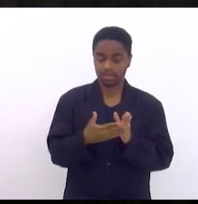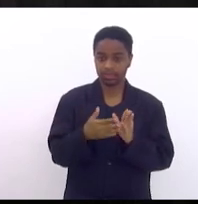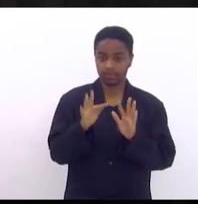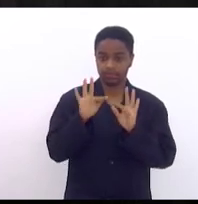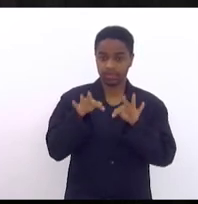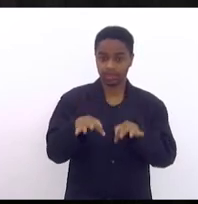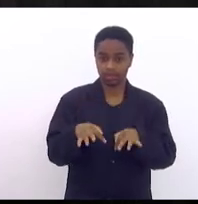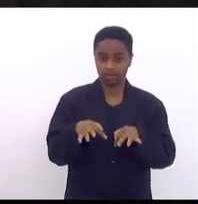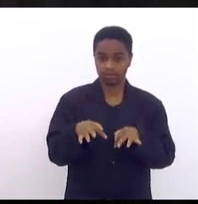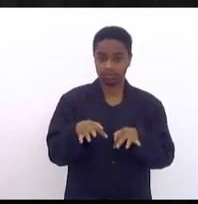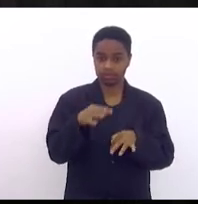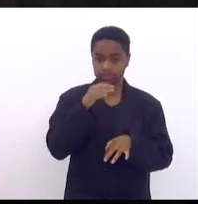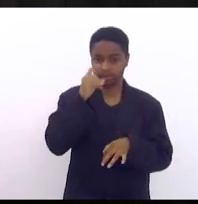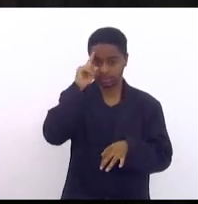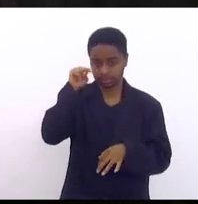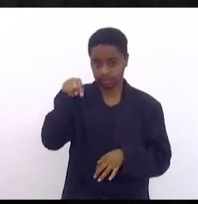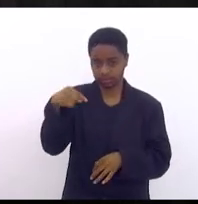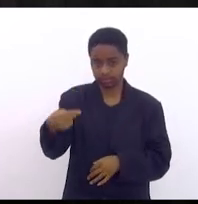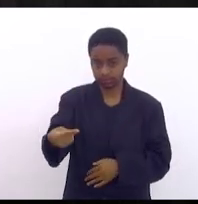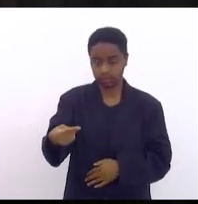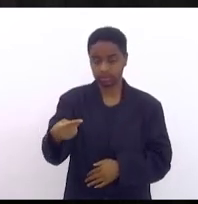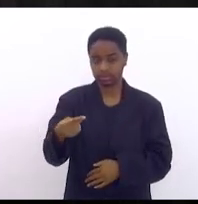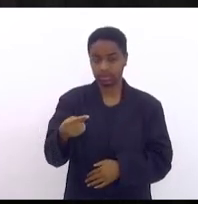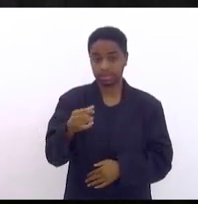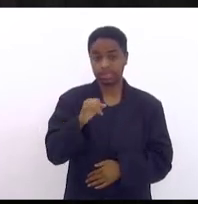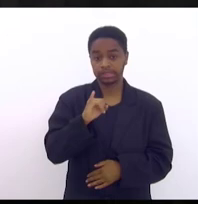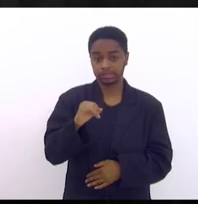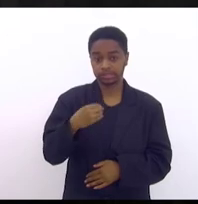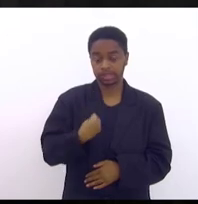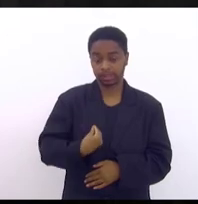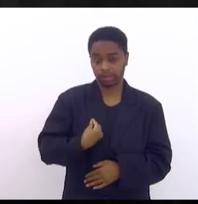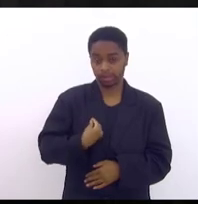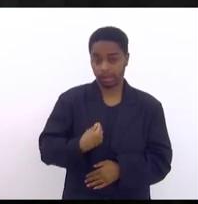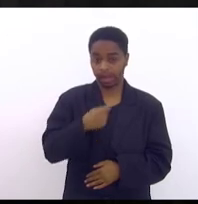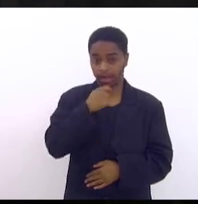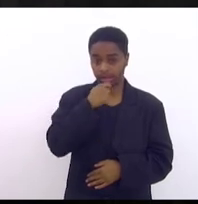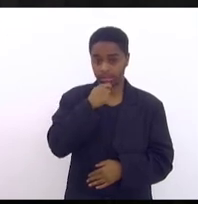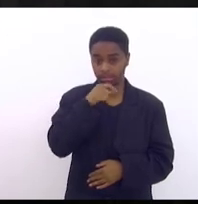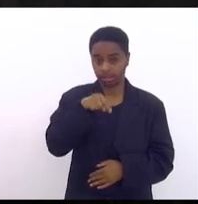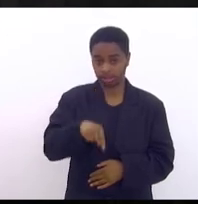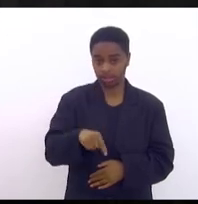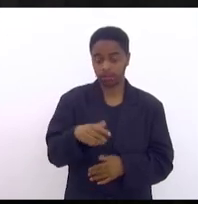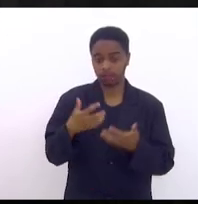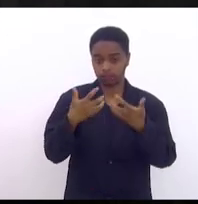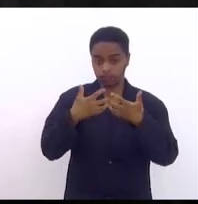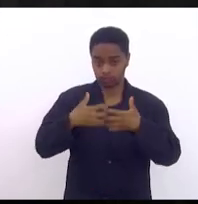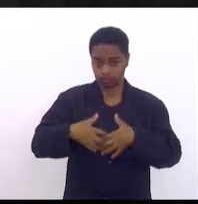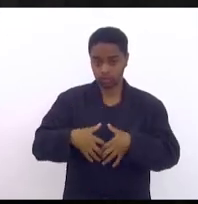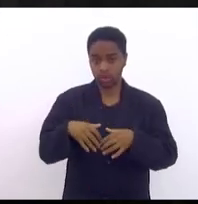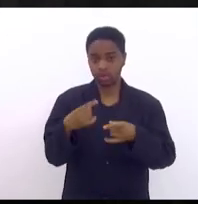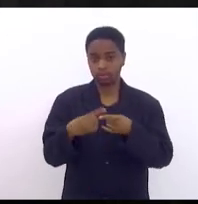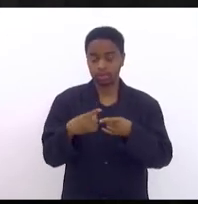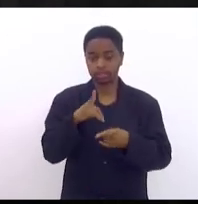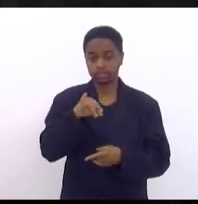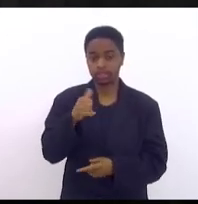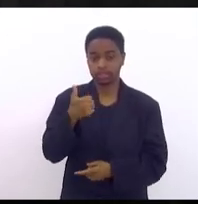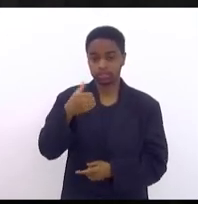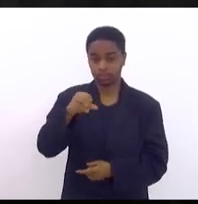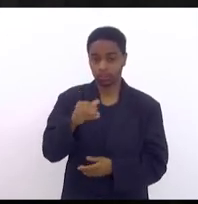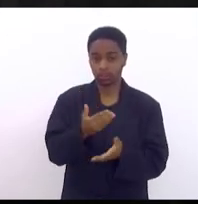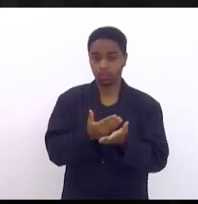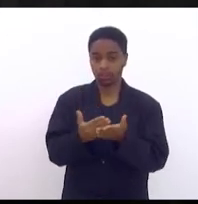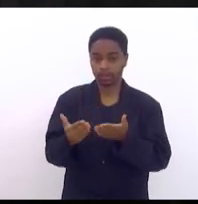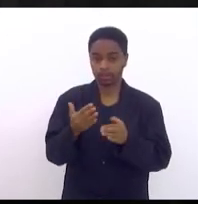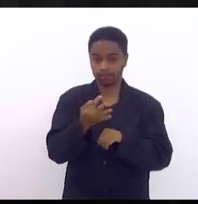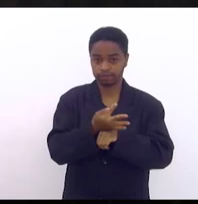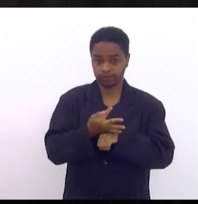vem, enquanto o Parlamento existir, né, funcionando, porque dia 19 entra em recesso,